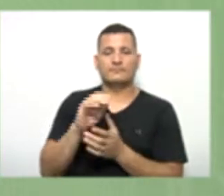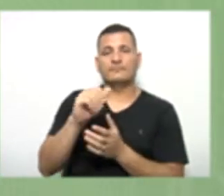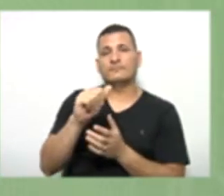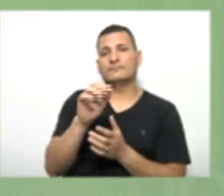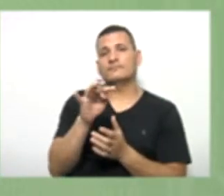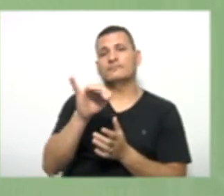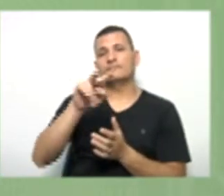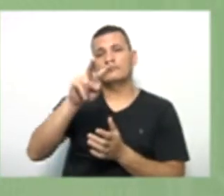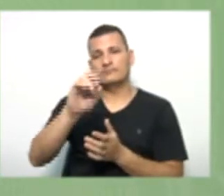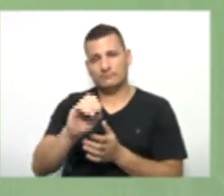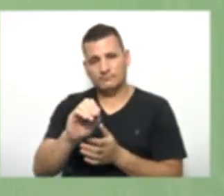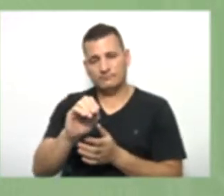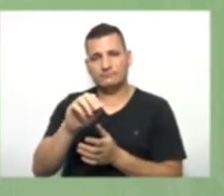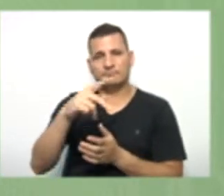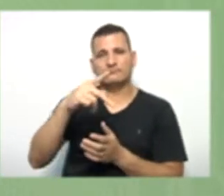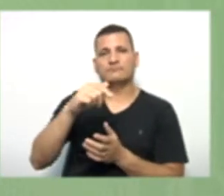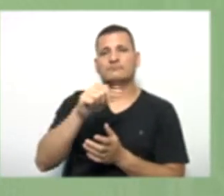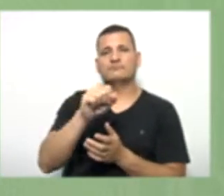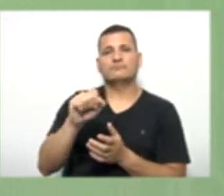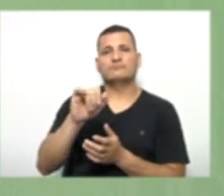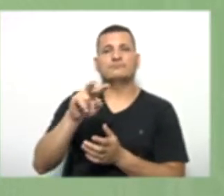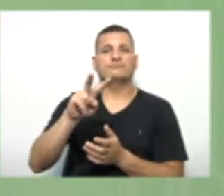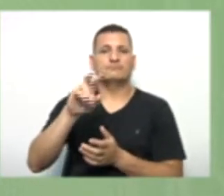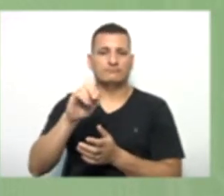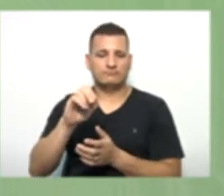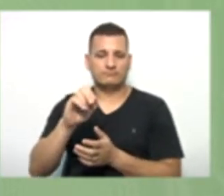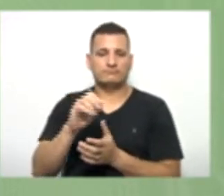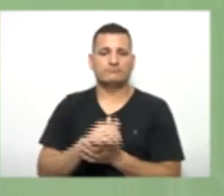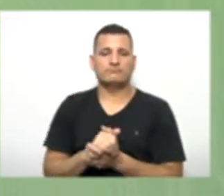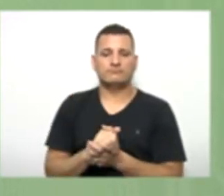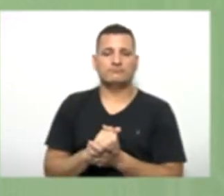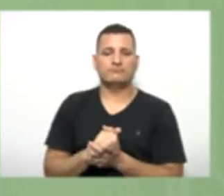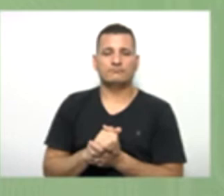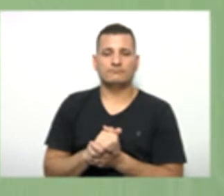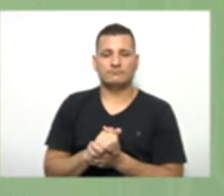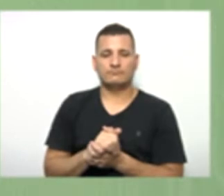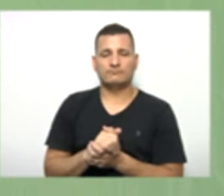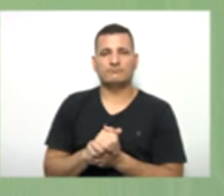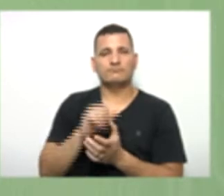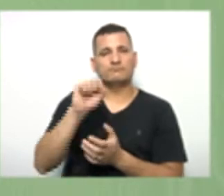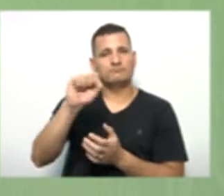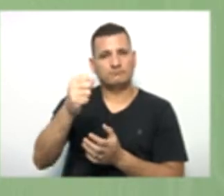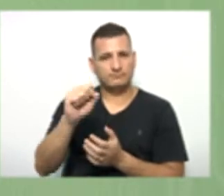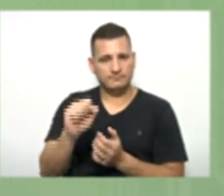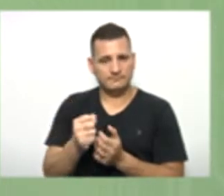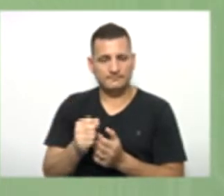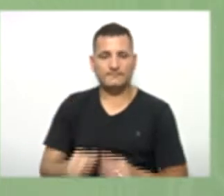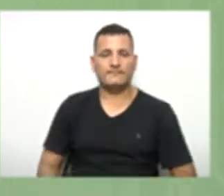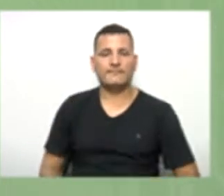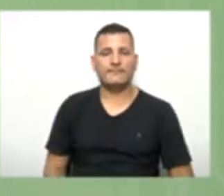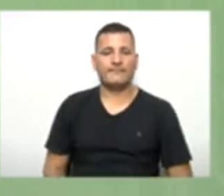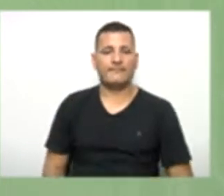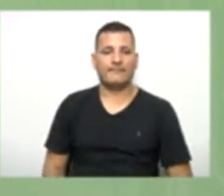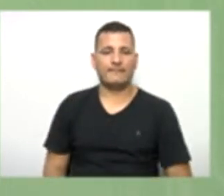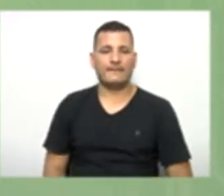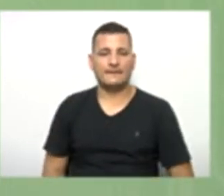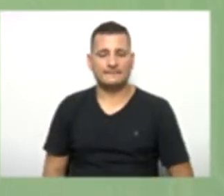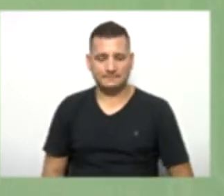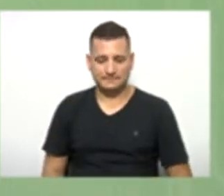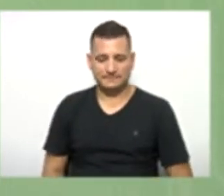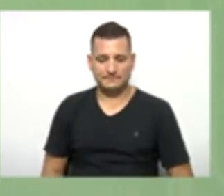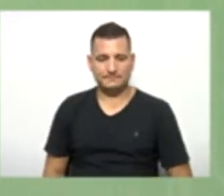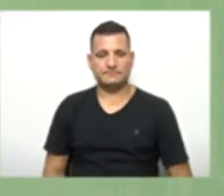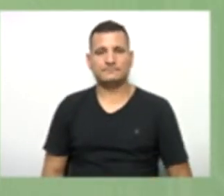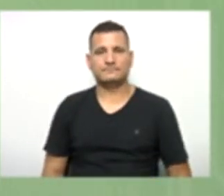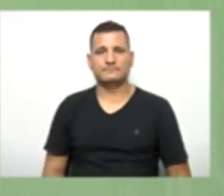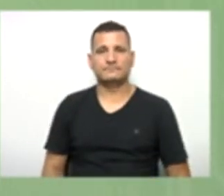total do passivo. O total do ativo, 8.000, o total do passivo, 8.000. Bom, então nós vimos